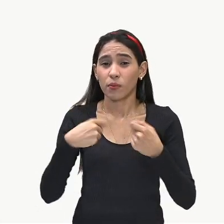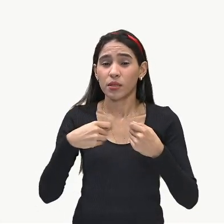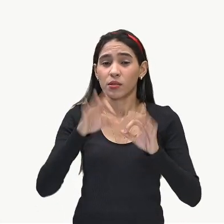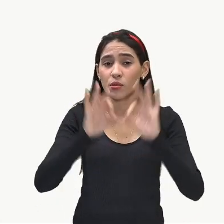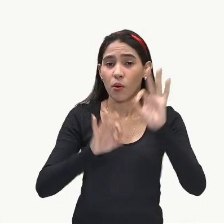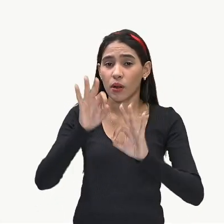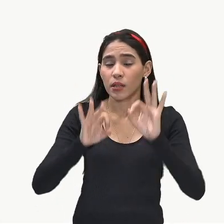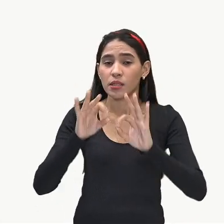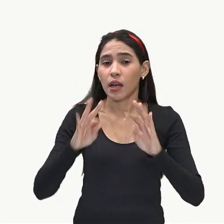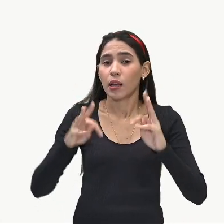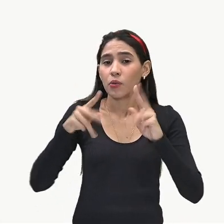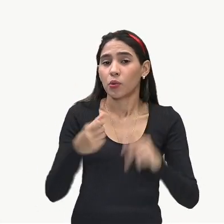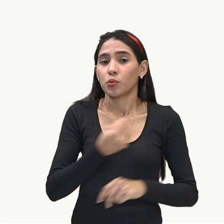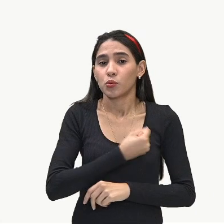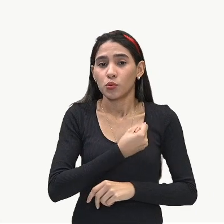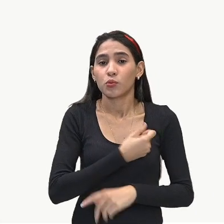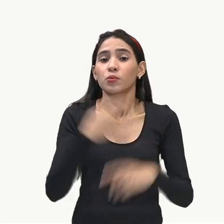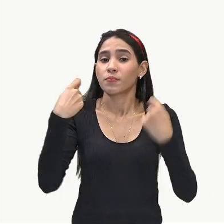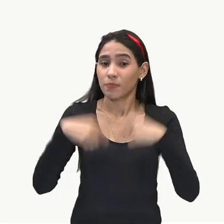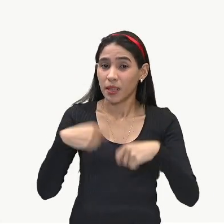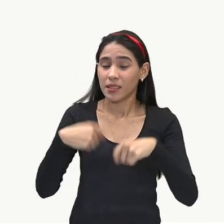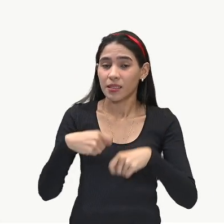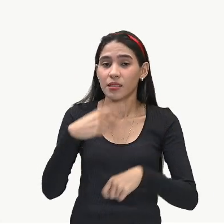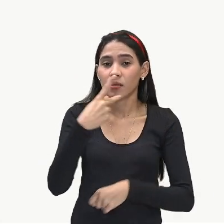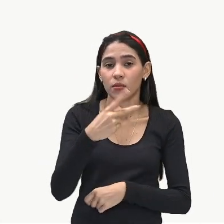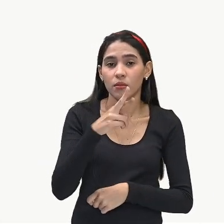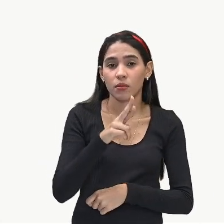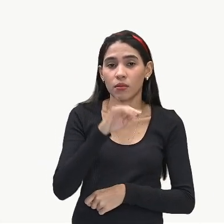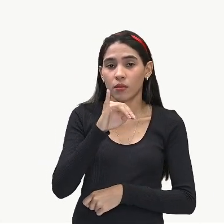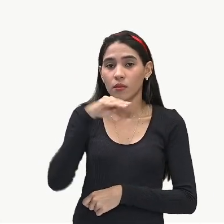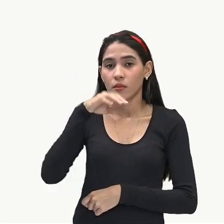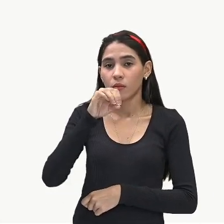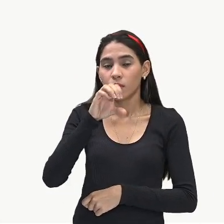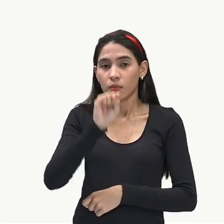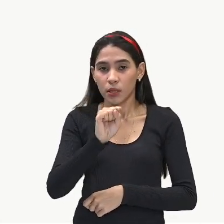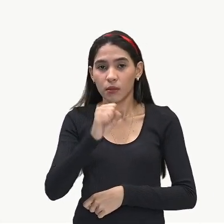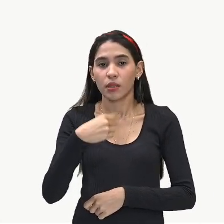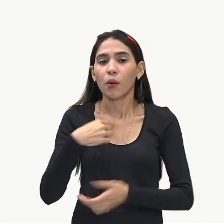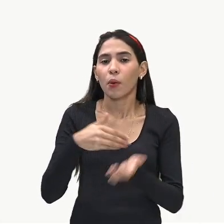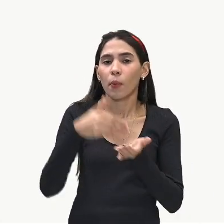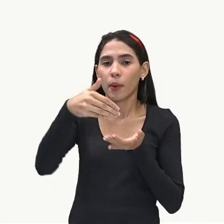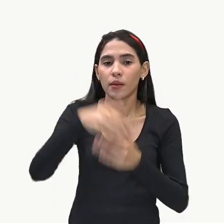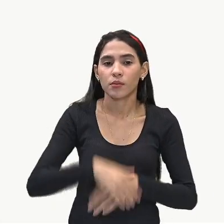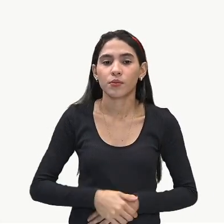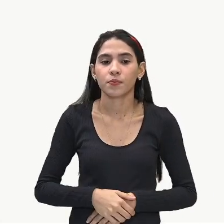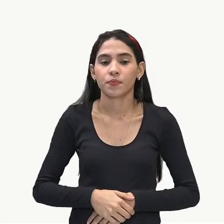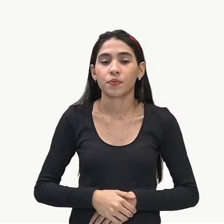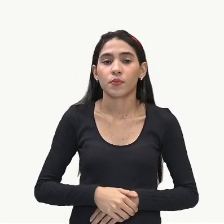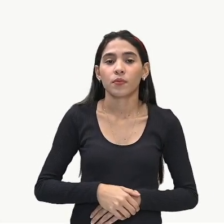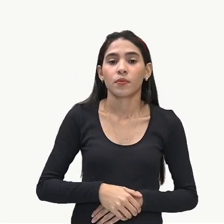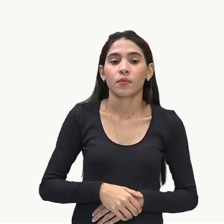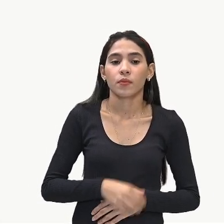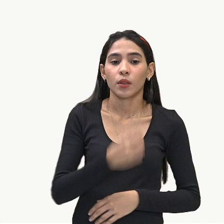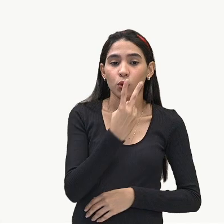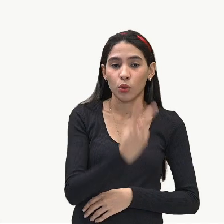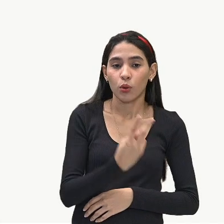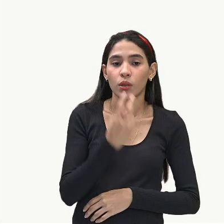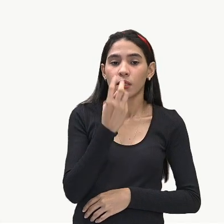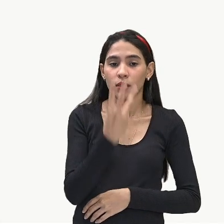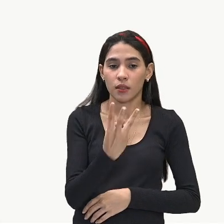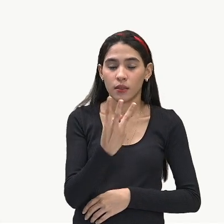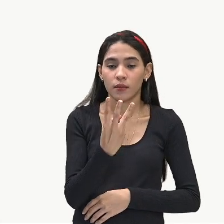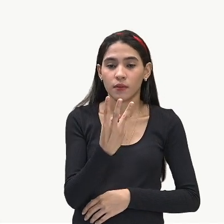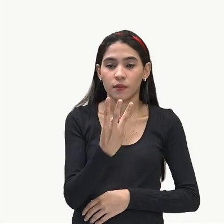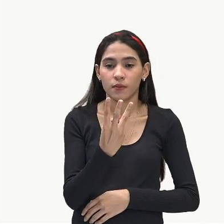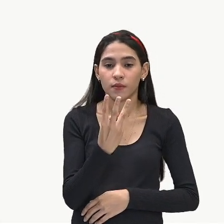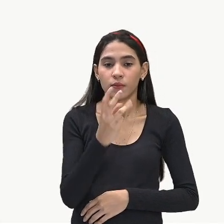os números sejam números primos. Então eu começo aqui com 2, depois